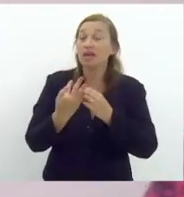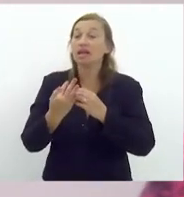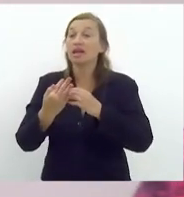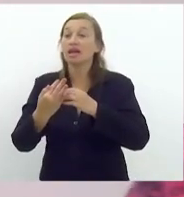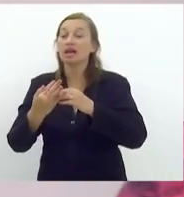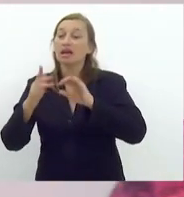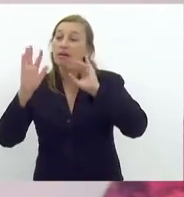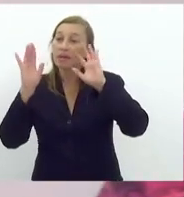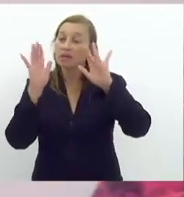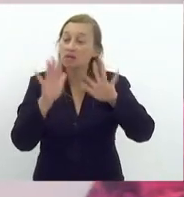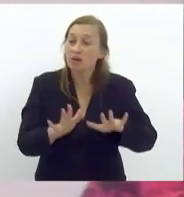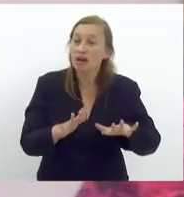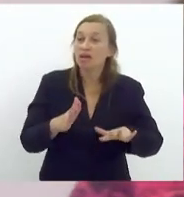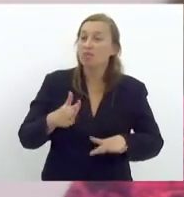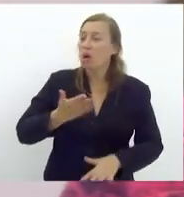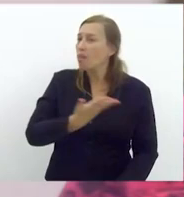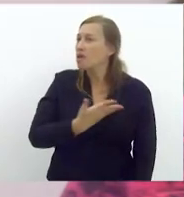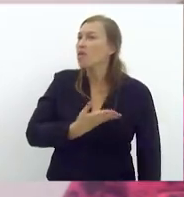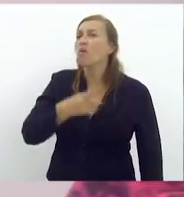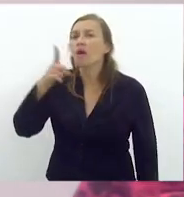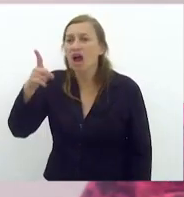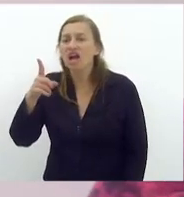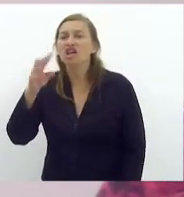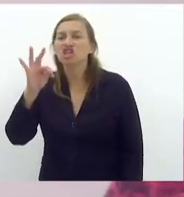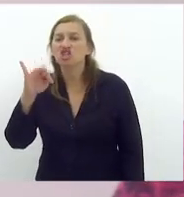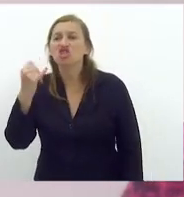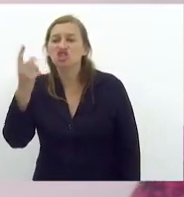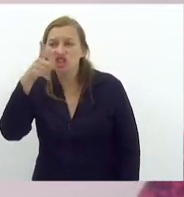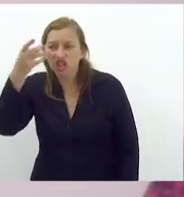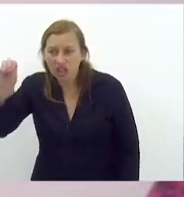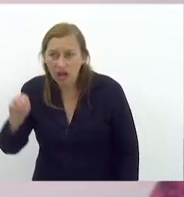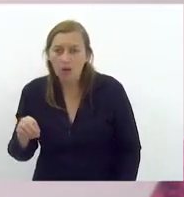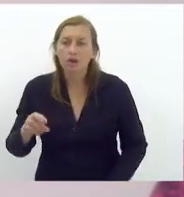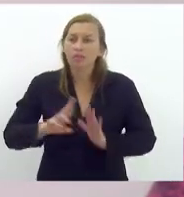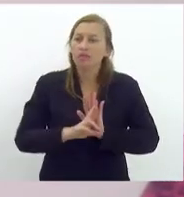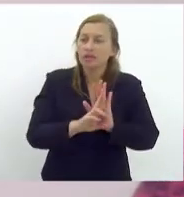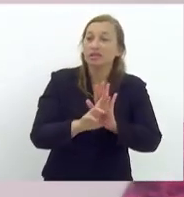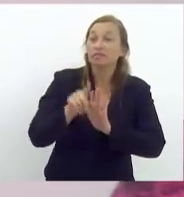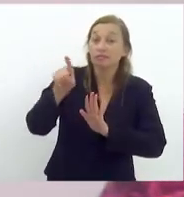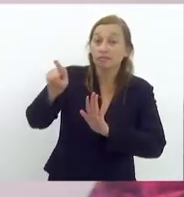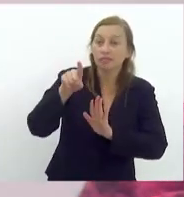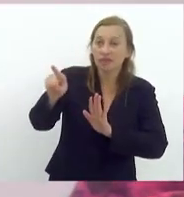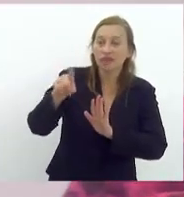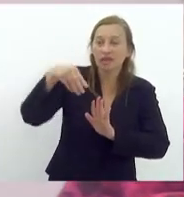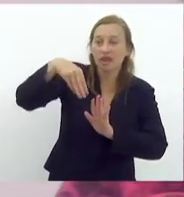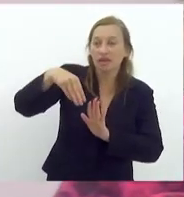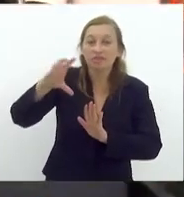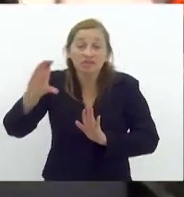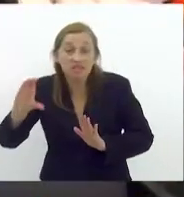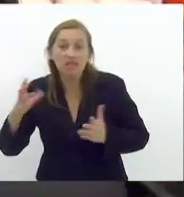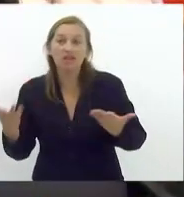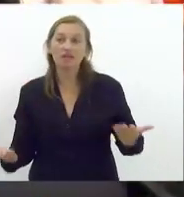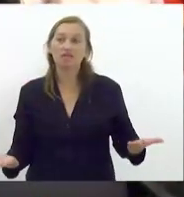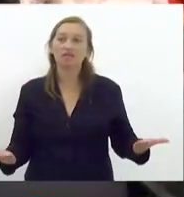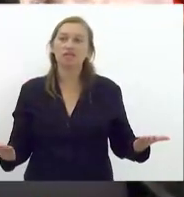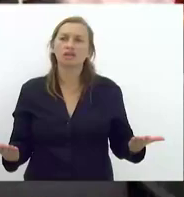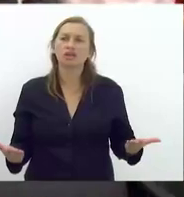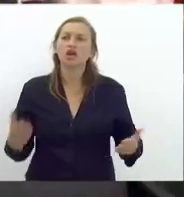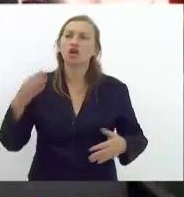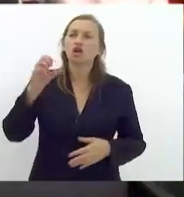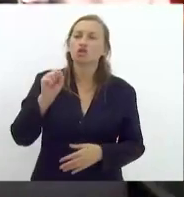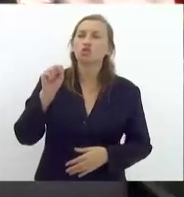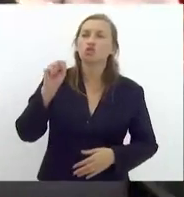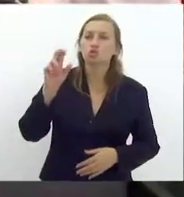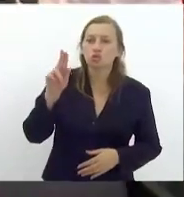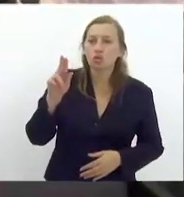o meu parceiro lá eu e Tigrão somos representantes lá do dos Mcs é super